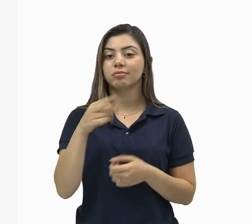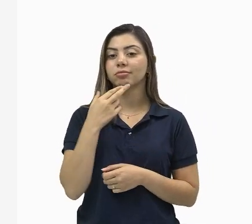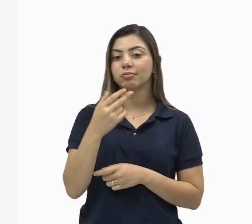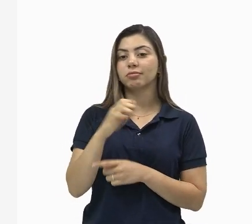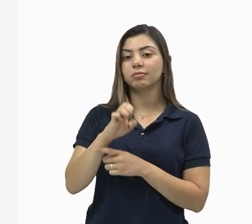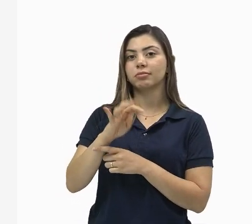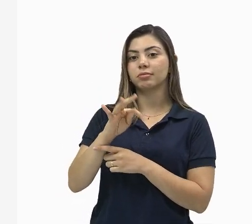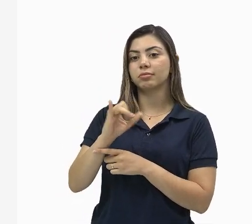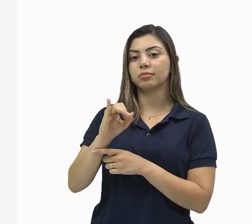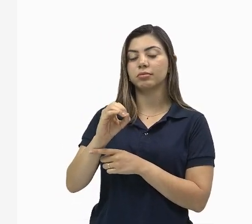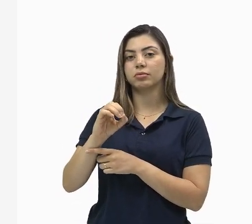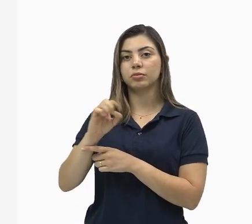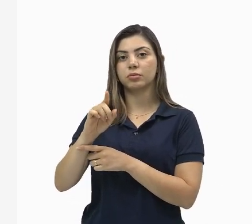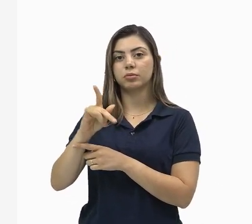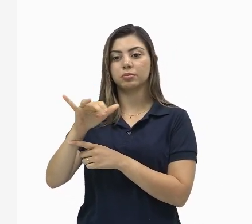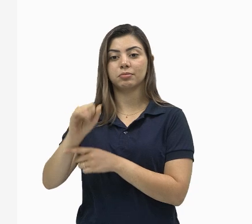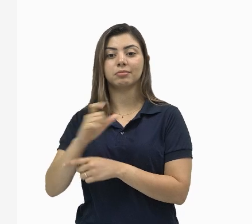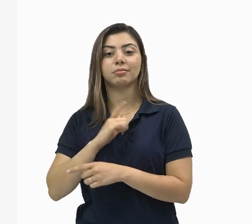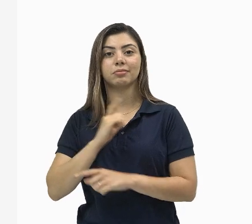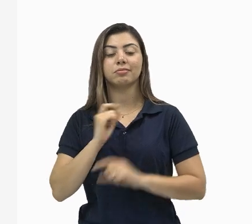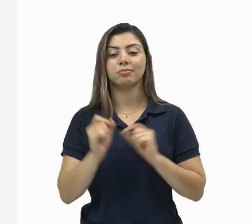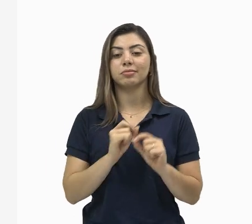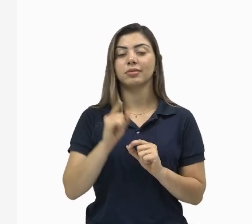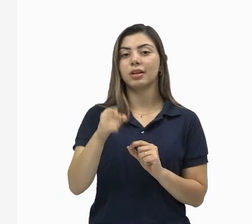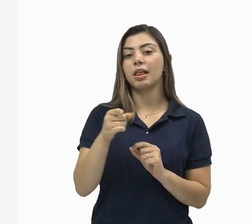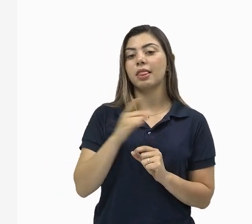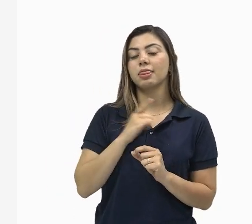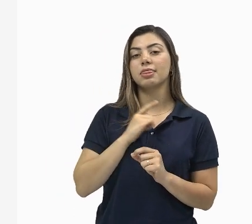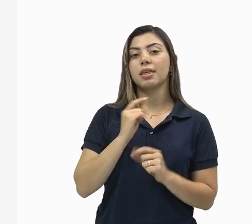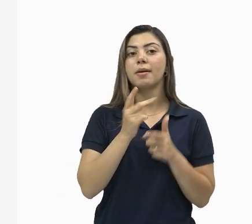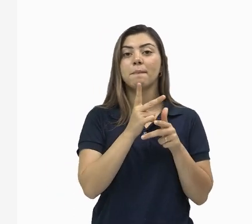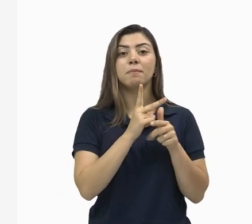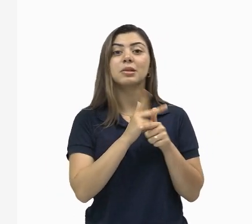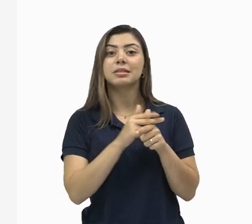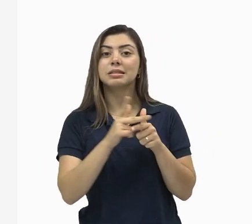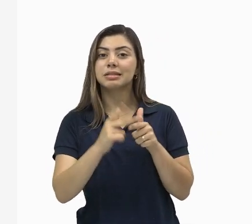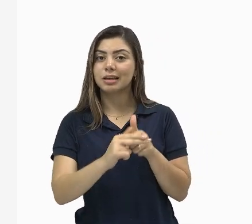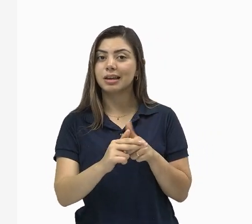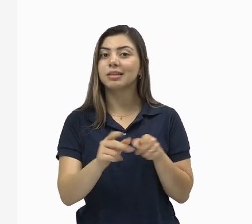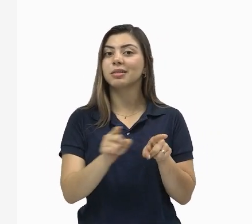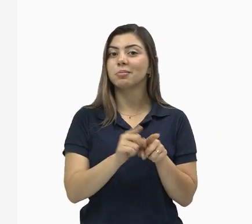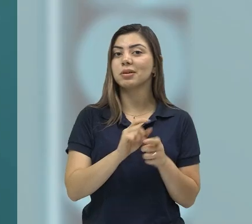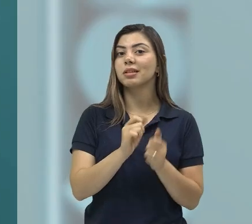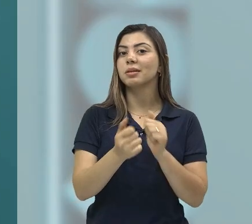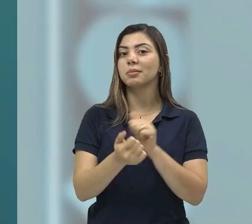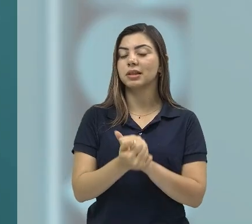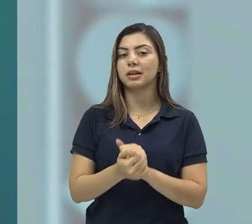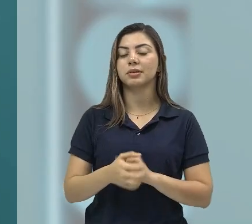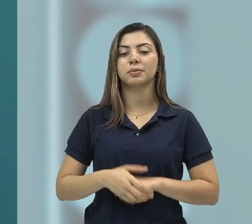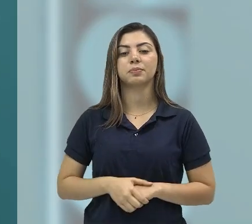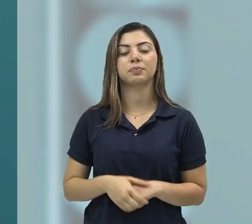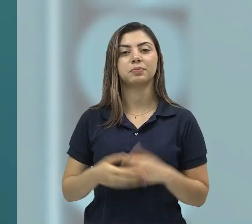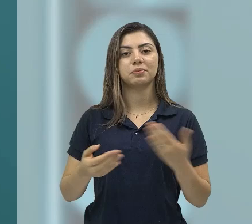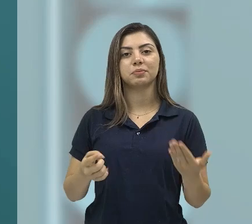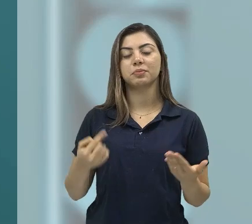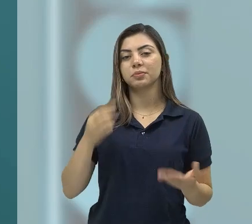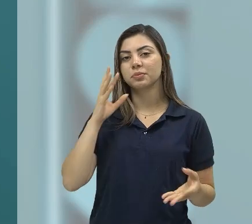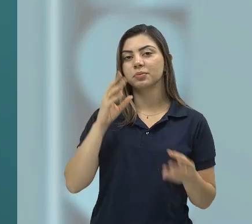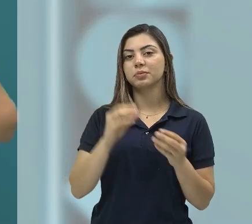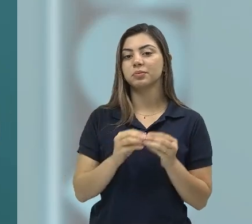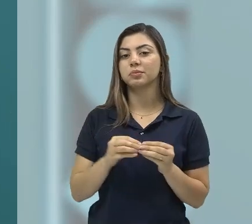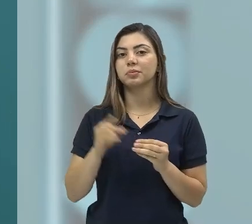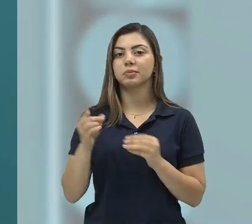no formato de minissérie pela Rede Globo. Então, só para a gente entender o contexto aí, da obra